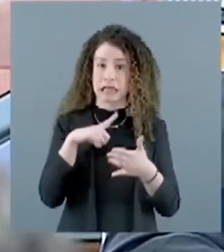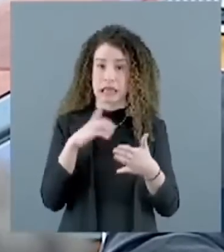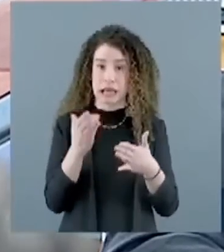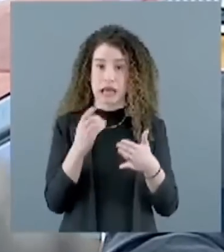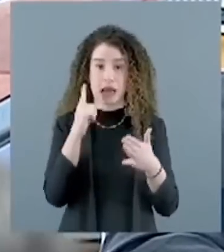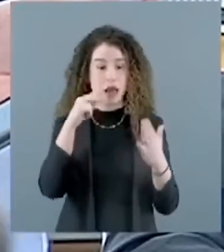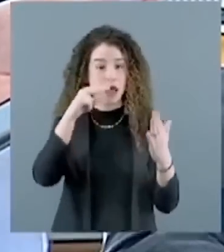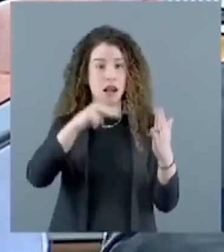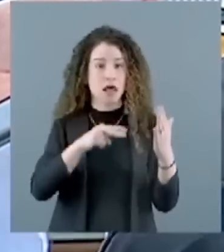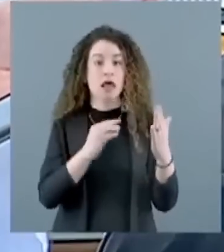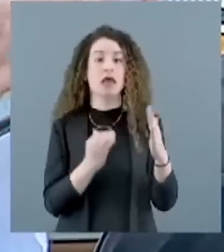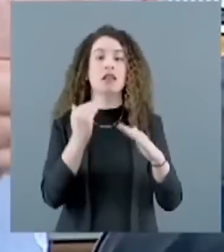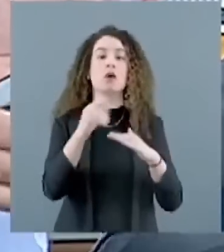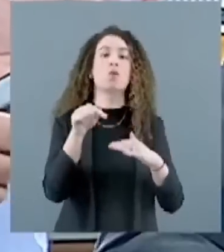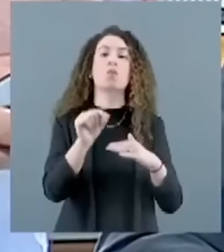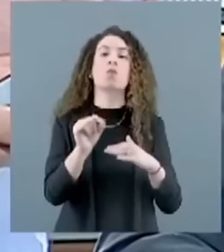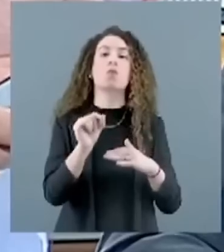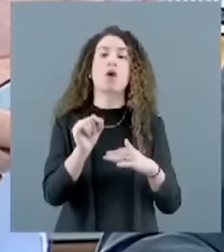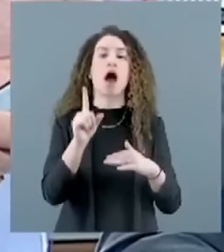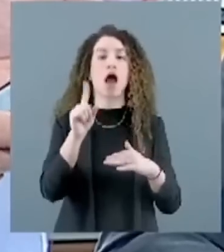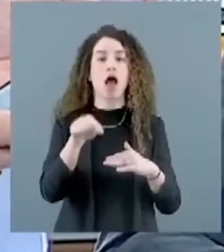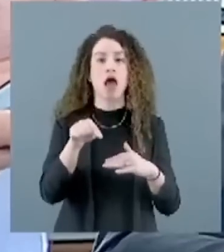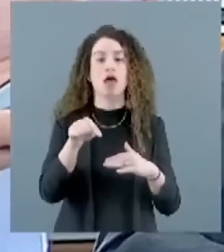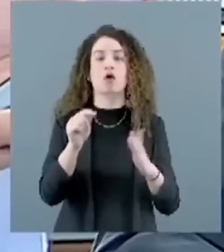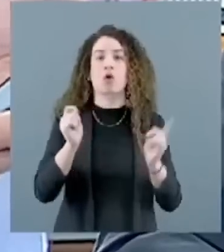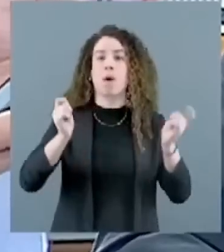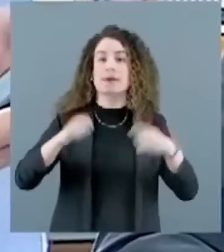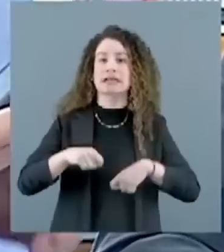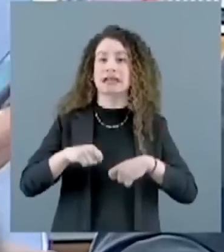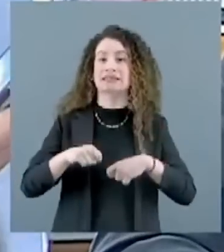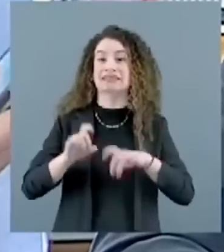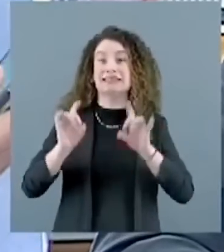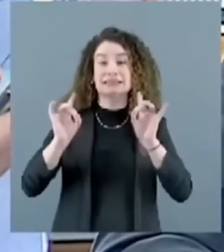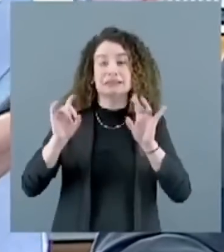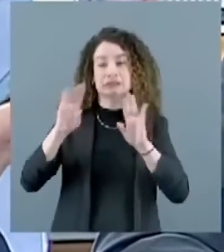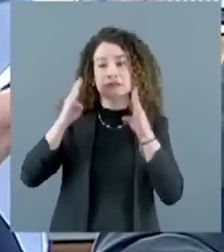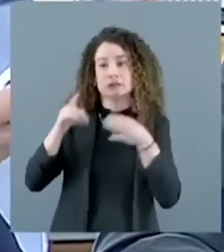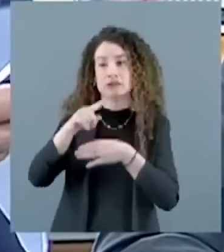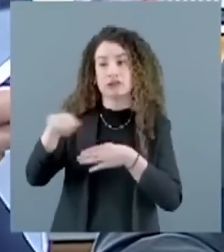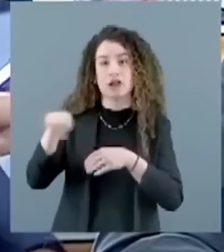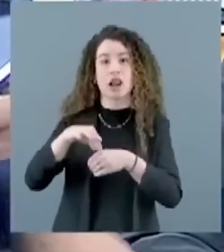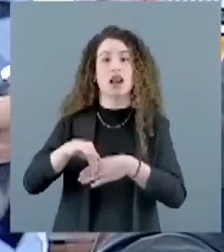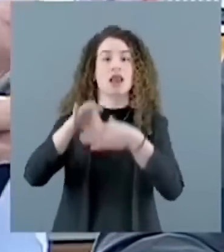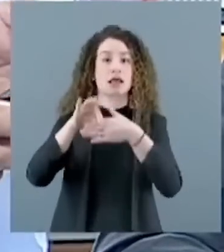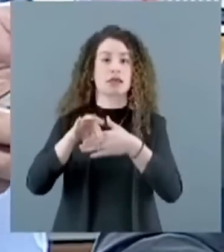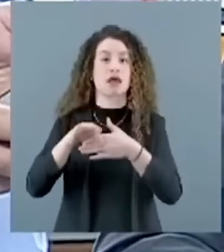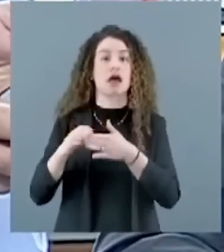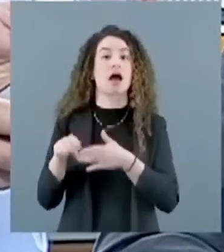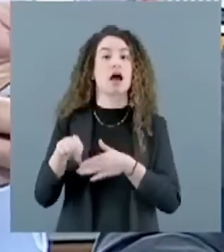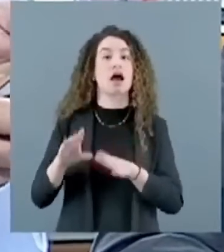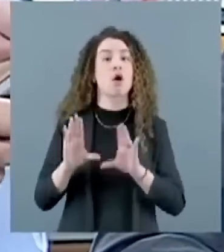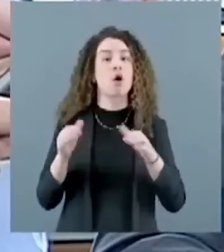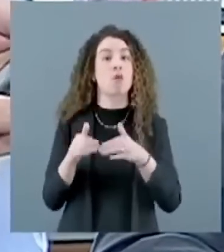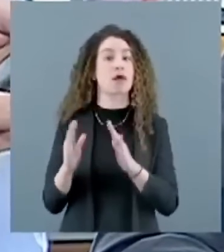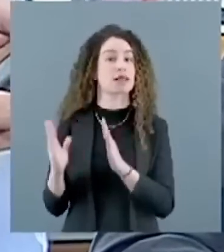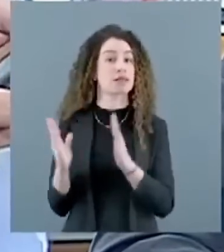a título argumentativo, é competência exclusiva dos líderes a indicação dos membros de uma comissão temporária,